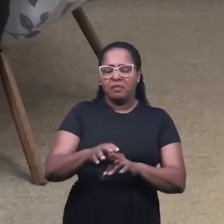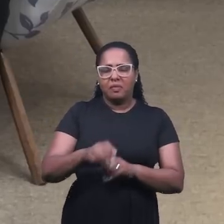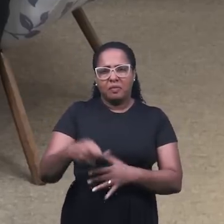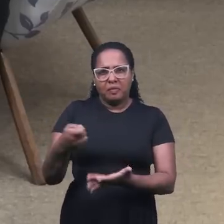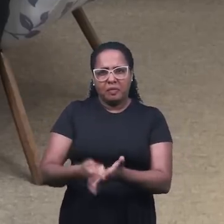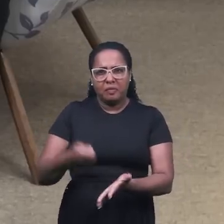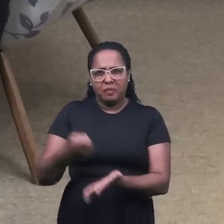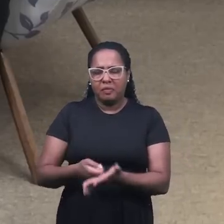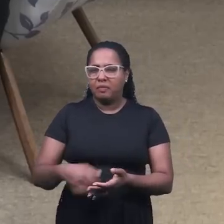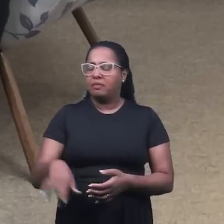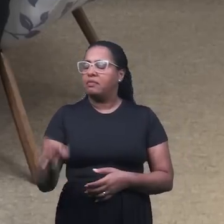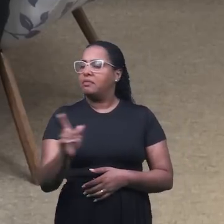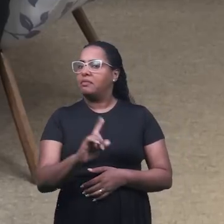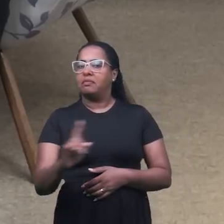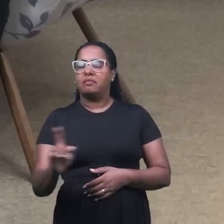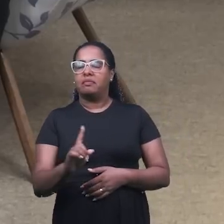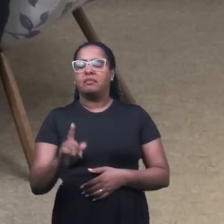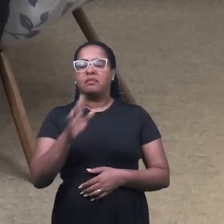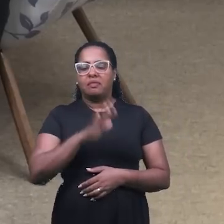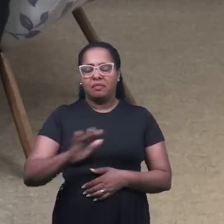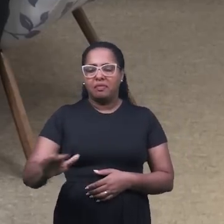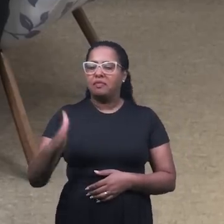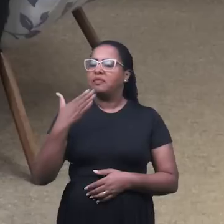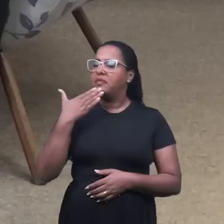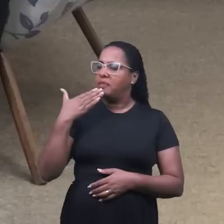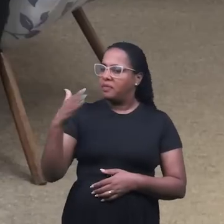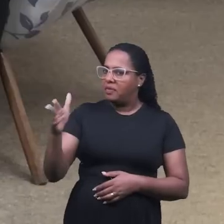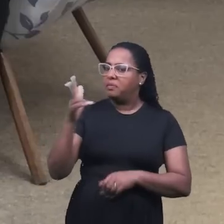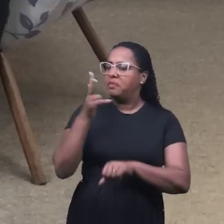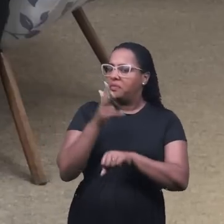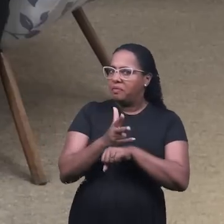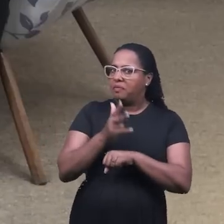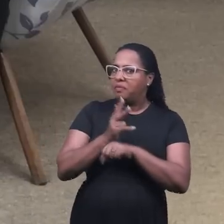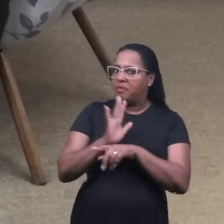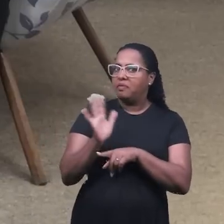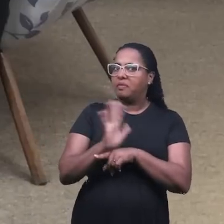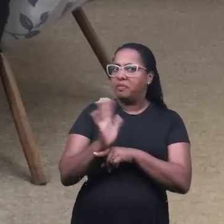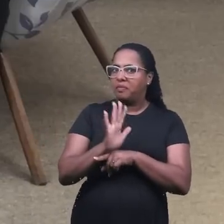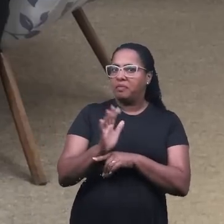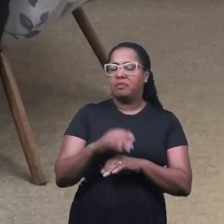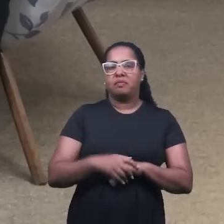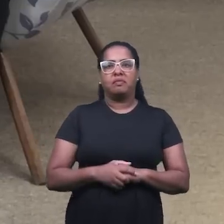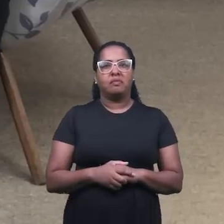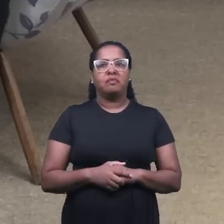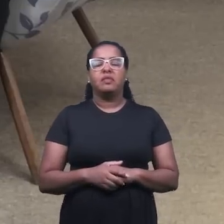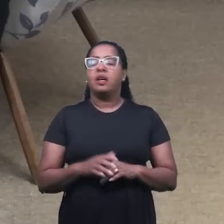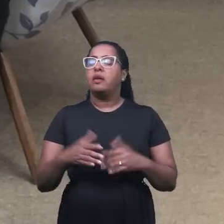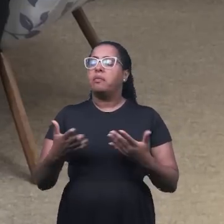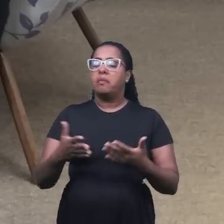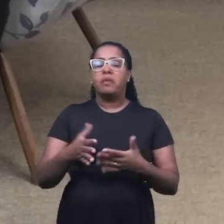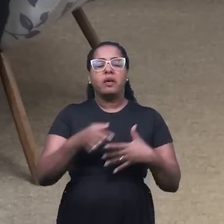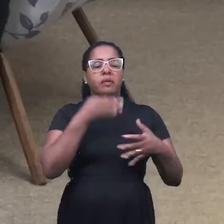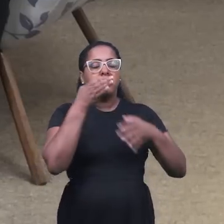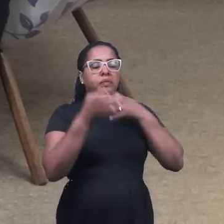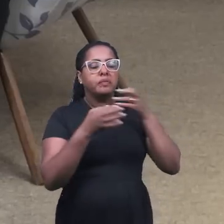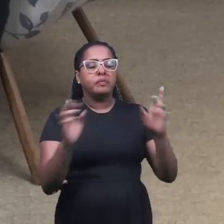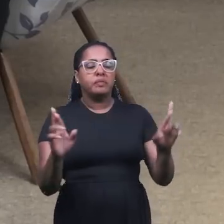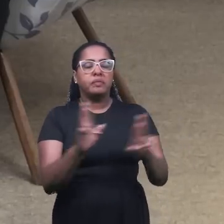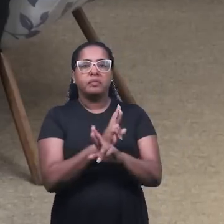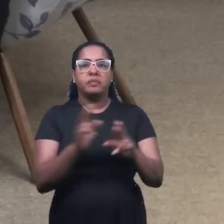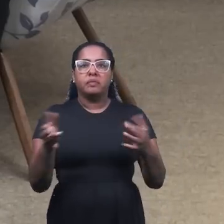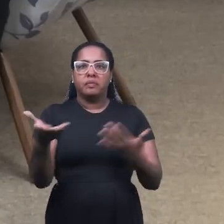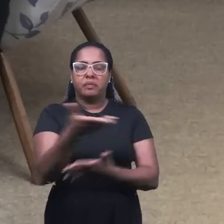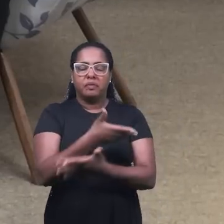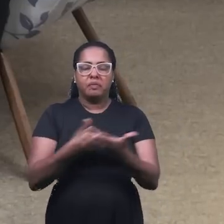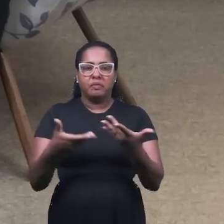com eles, ao contrário, as crianças é que pedem para gravar os seus vídeos. Márcio, quais são os seus comentários, então, a respeito